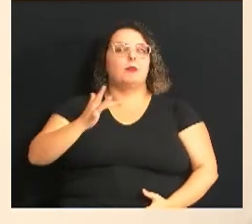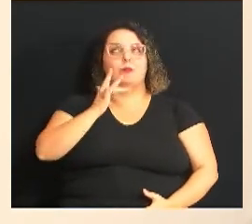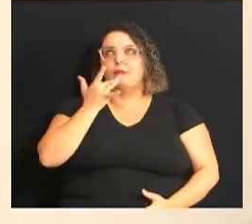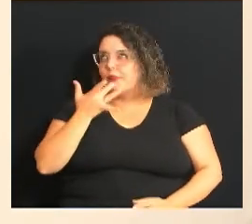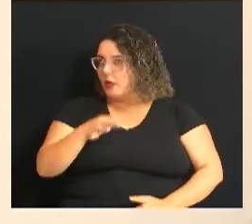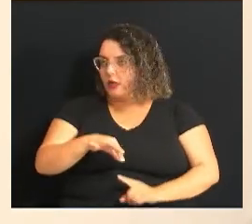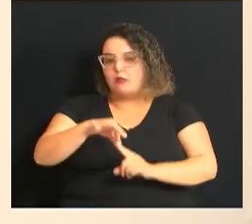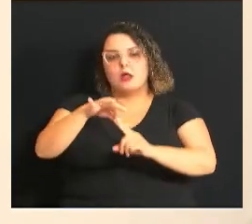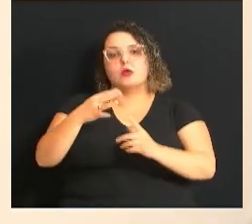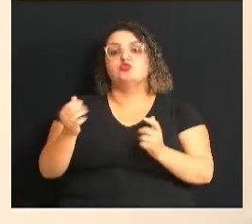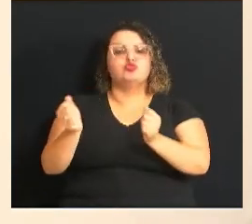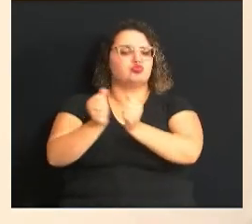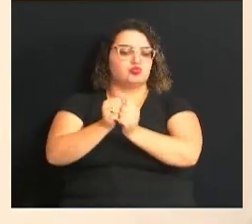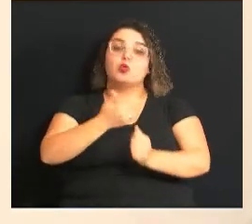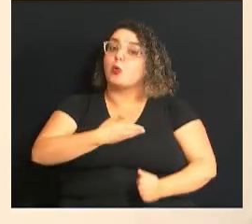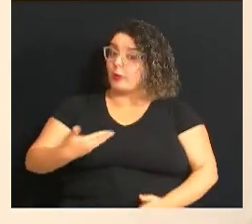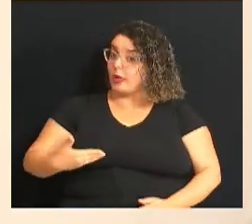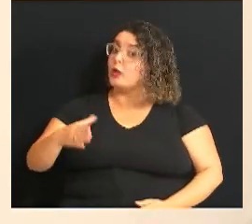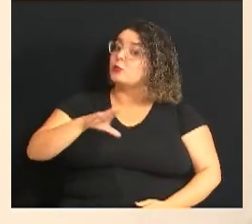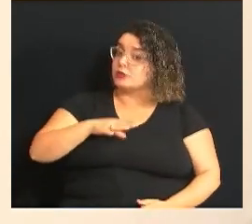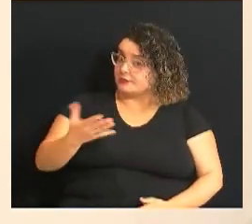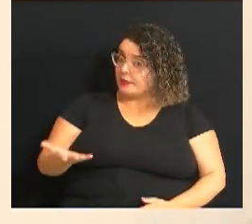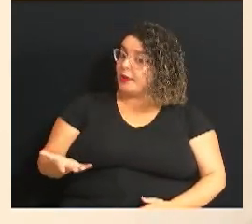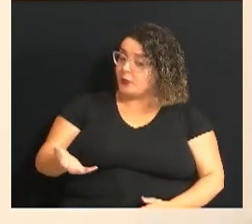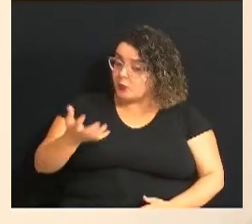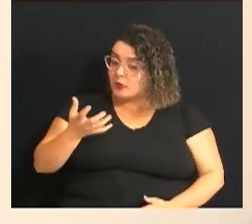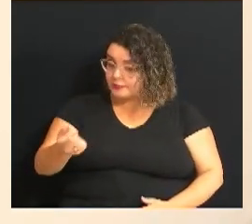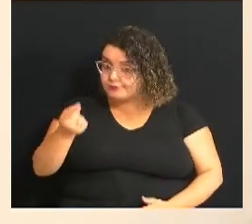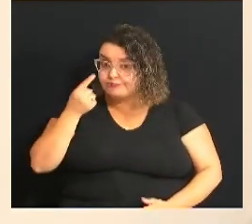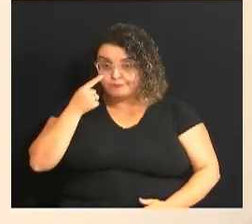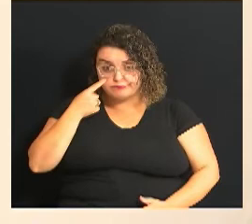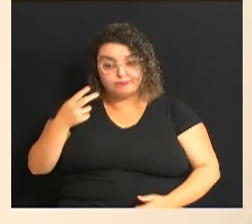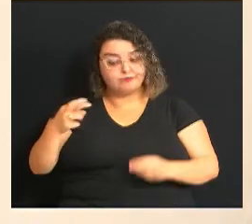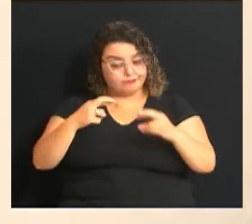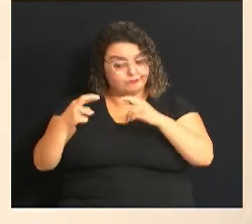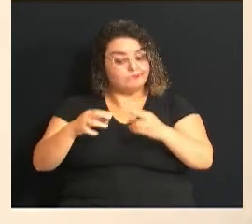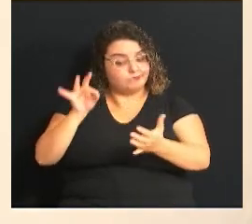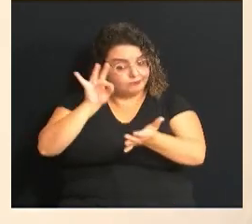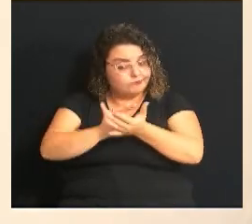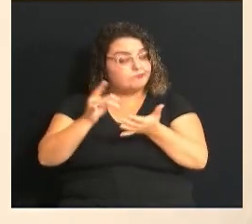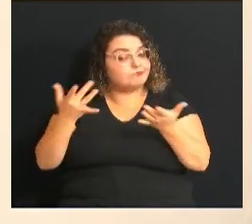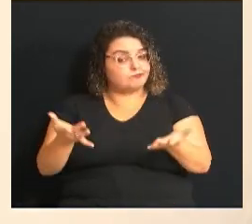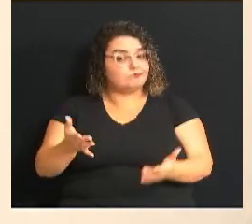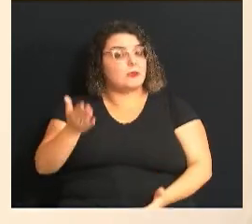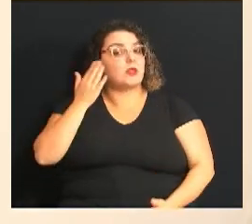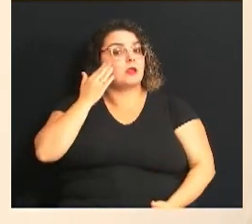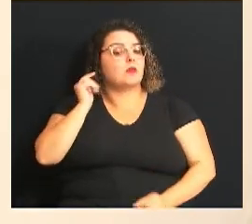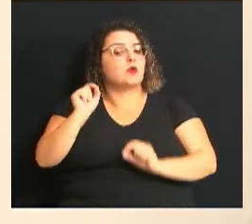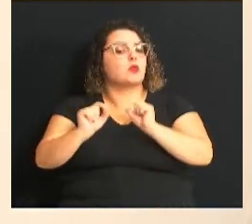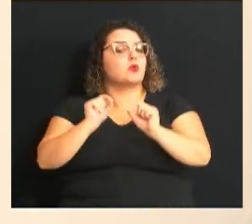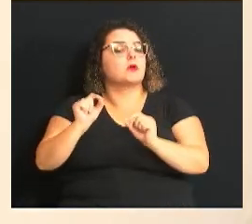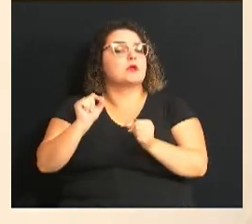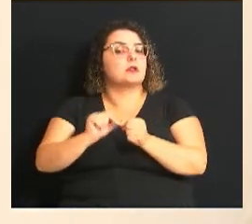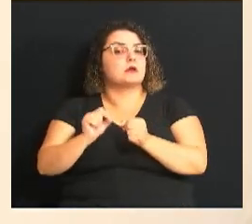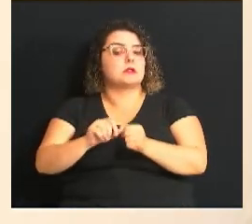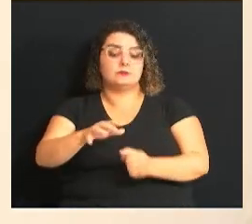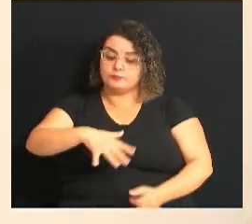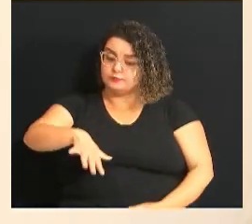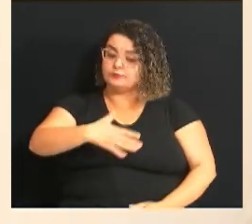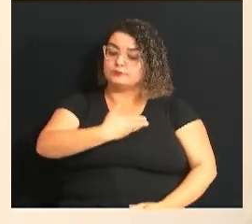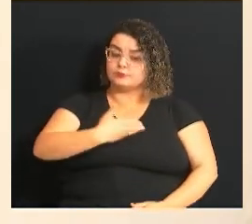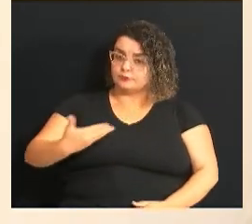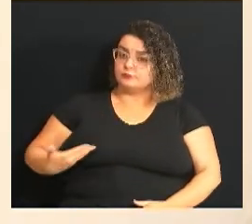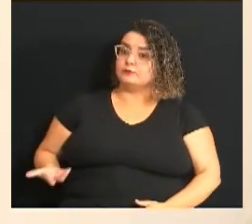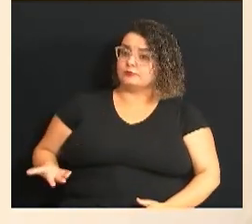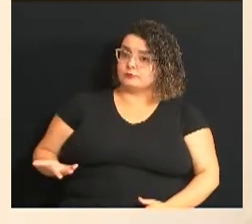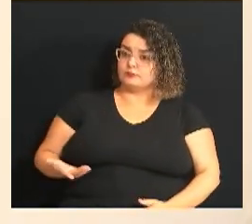ao governo municipal. Então, a gente quer fiscalizar de fato para saber o que está sendo feito com o espaço público, com o terreno público,